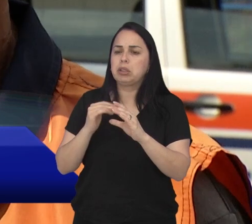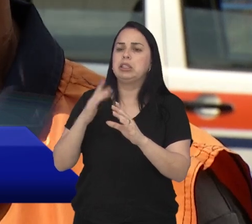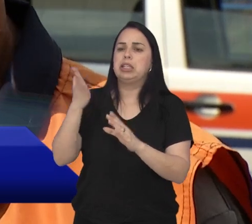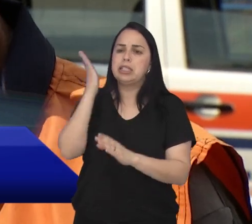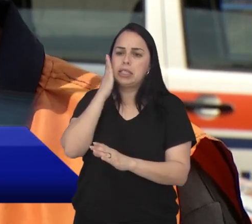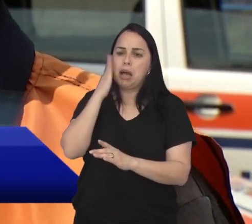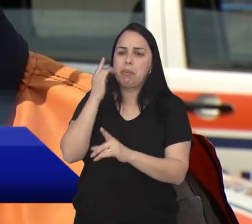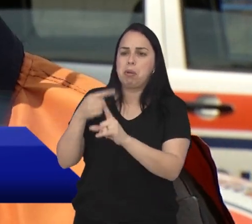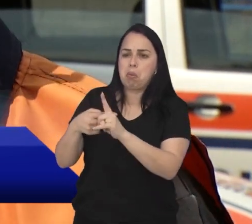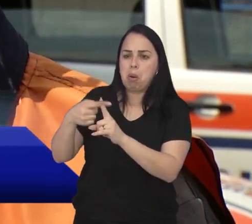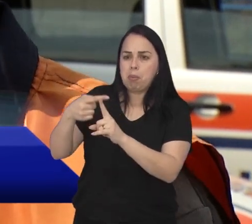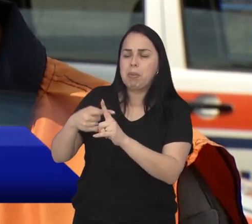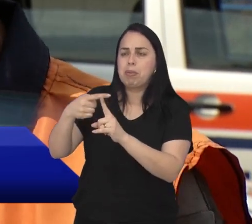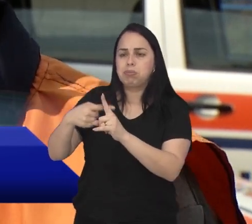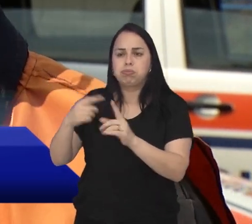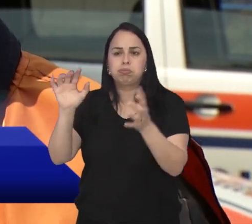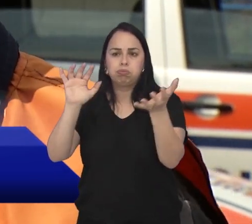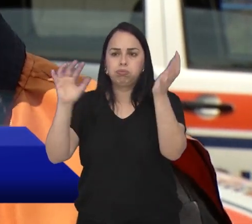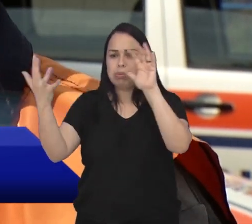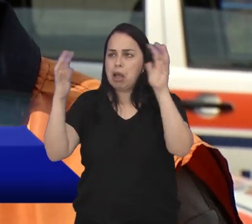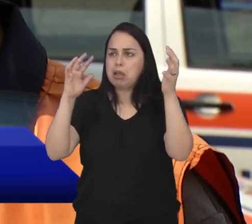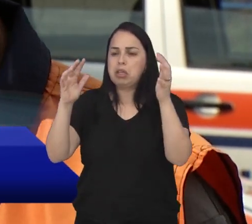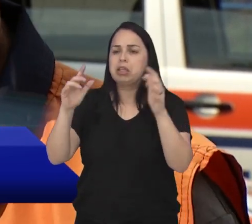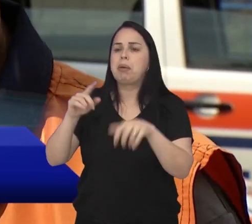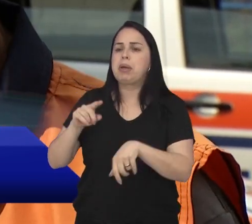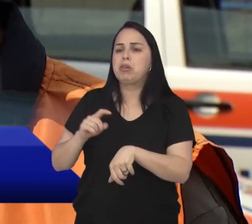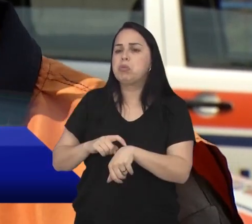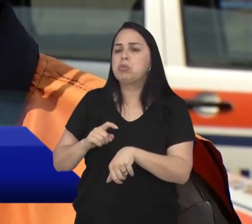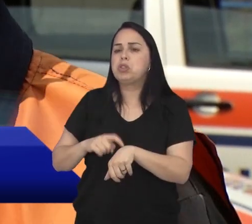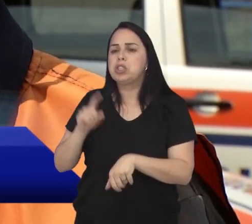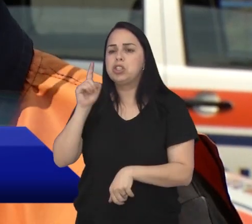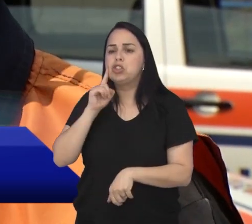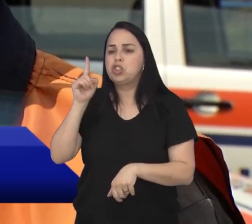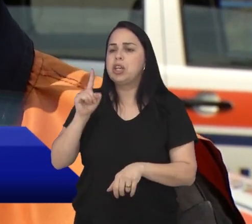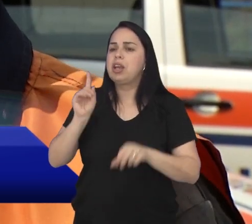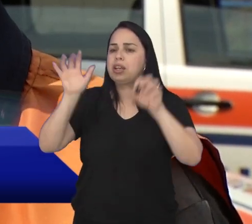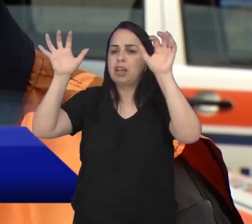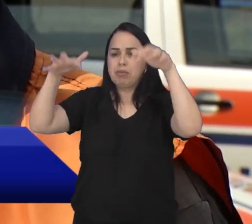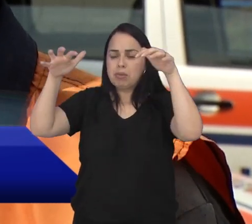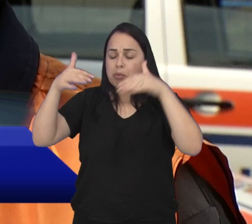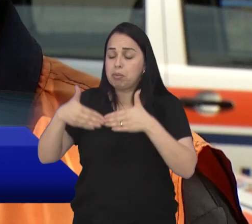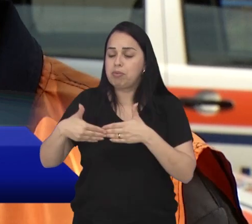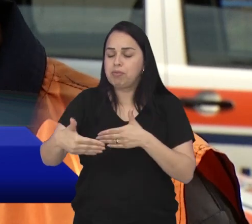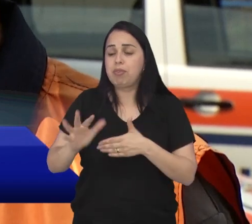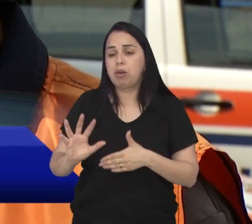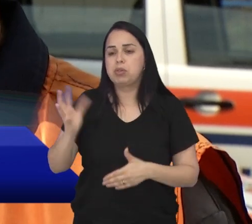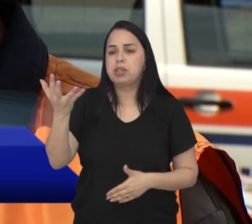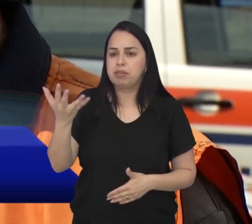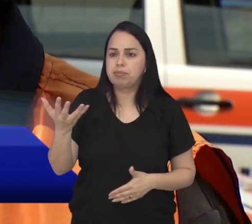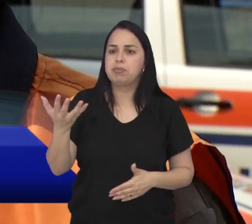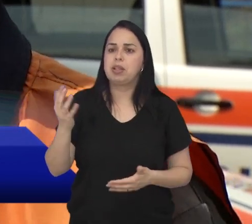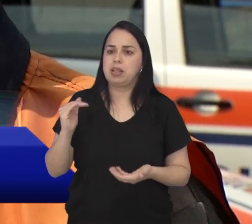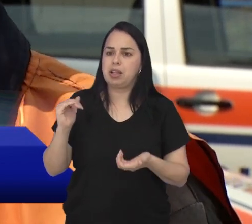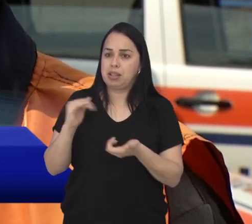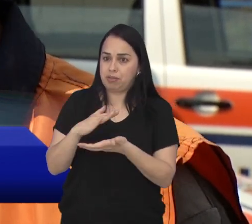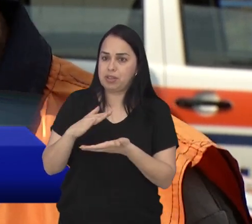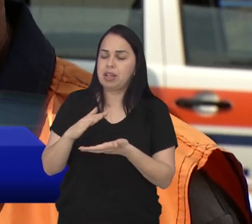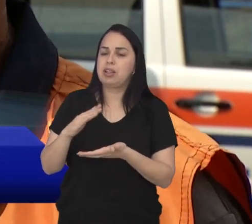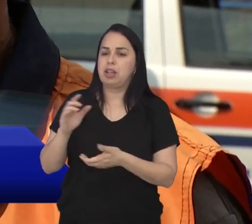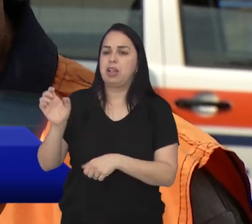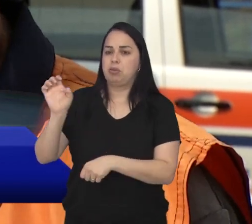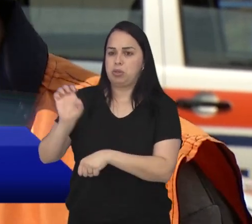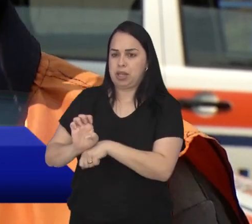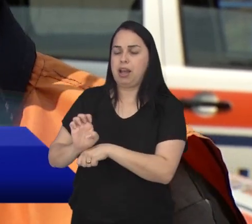meteorológicas, né, como as informações também das tempestades que está por vir nas próximas horas. Então, a Defesa Civil do Estado